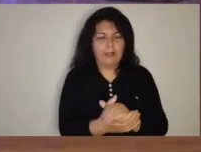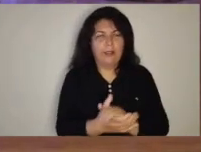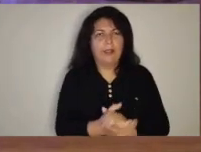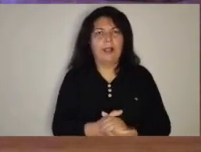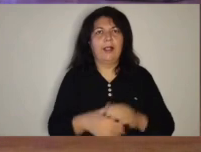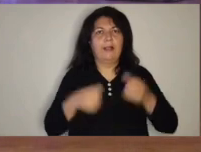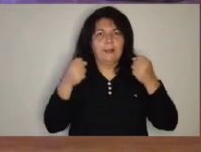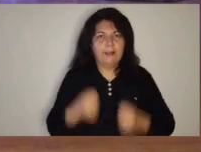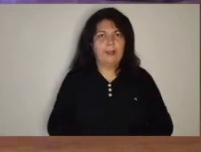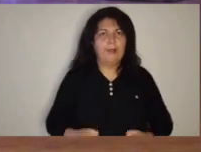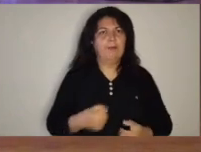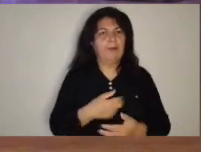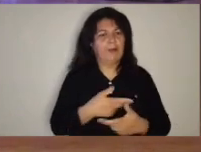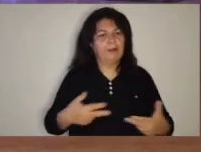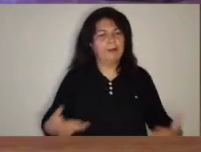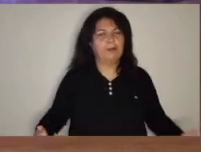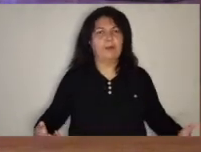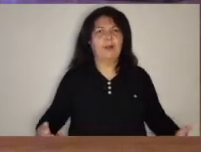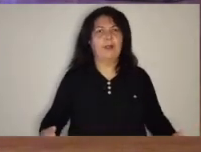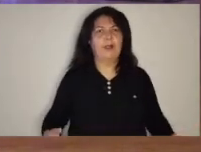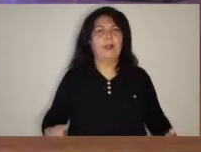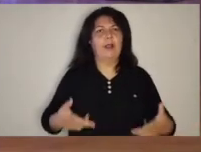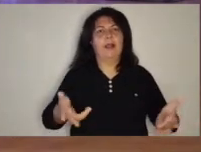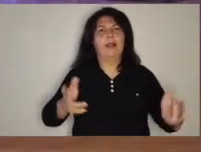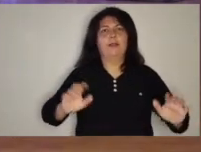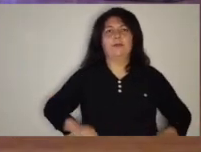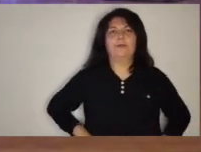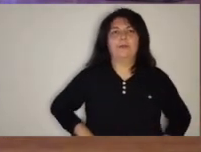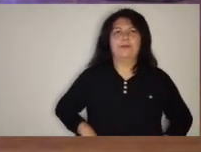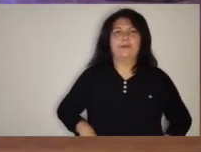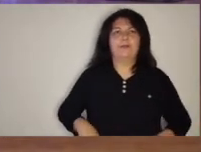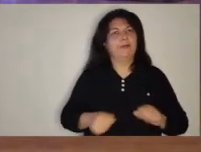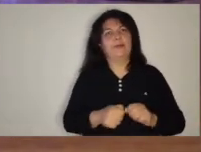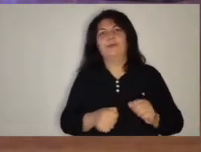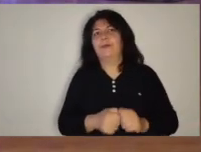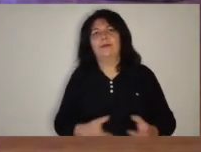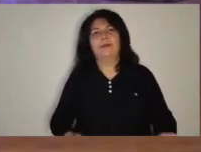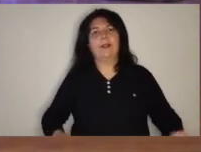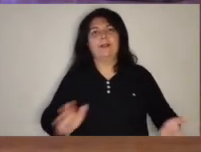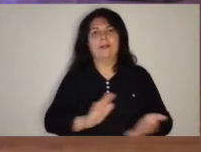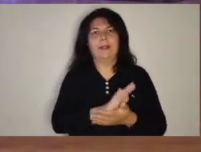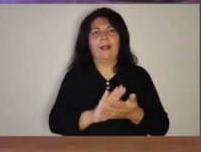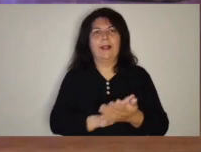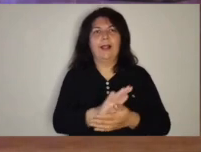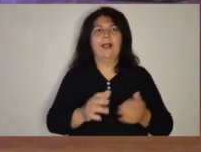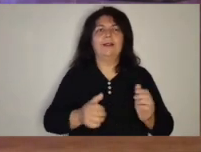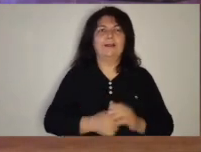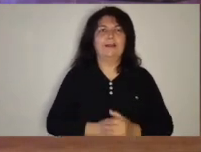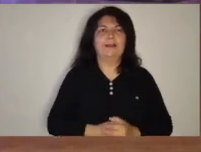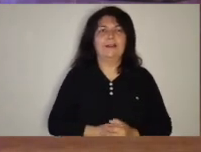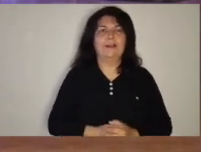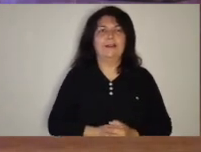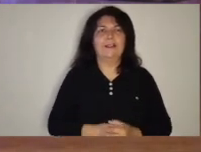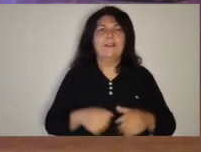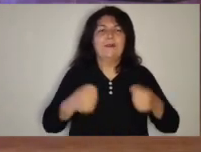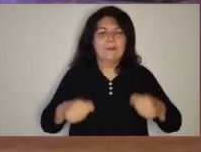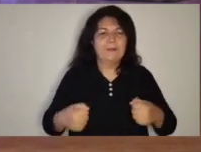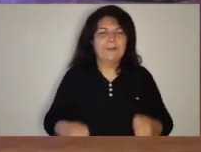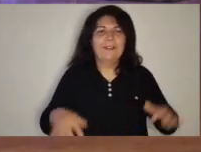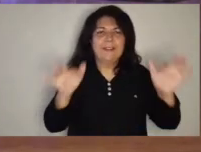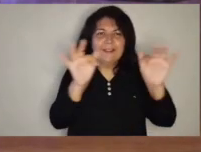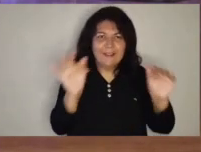besteira. Agora que você pode ser descontrolada, você quer ser controlada? Não, irmãos. Viva bem com